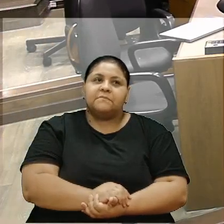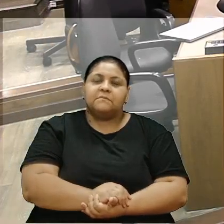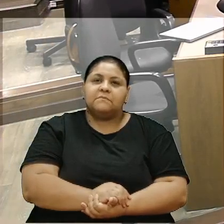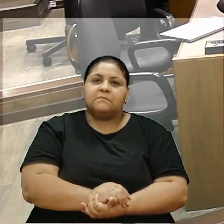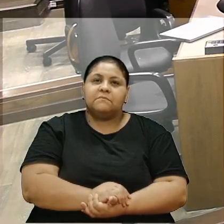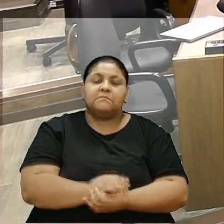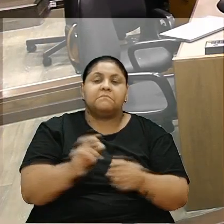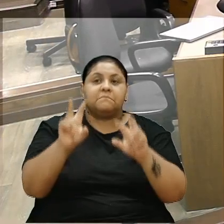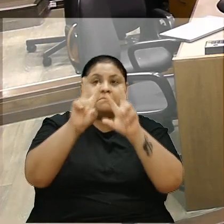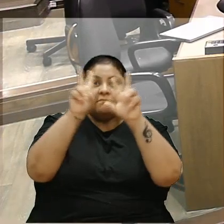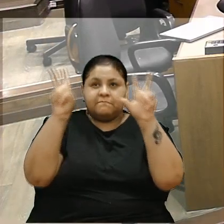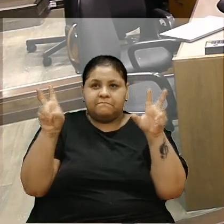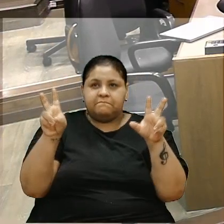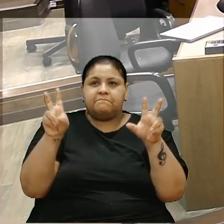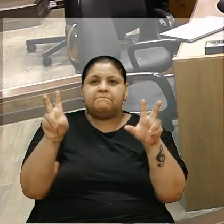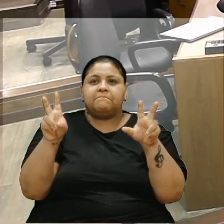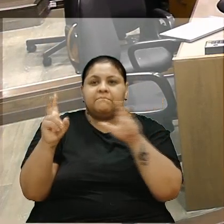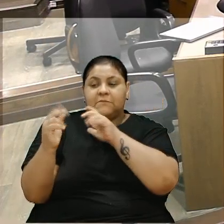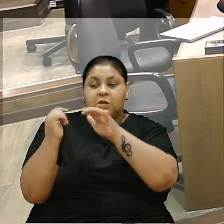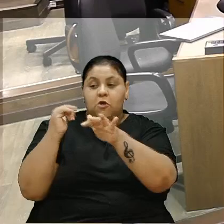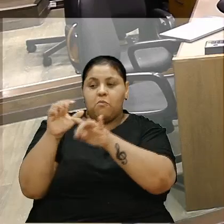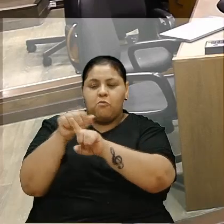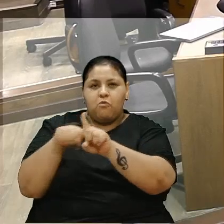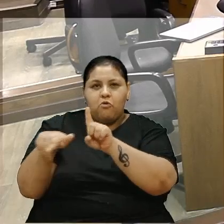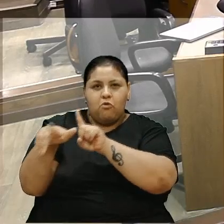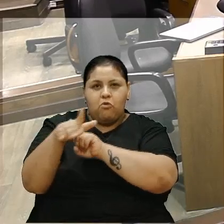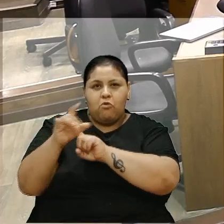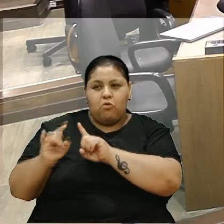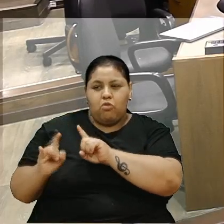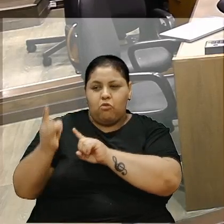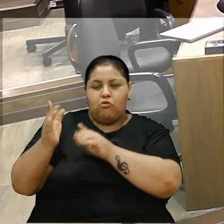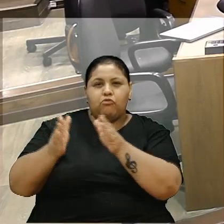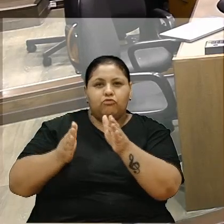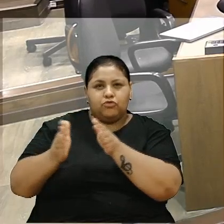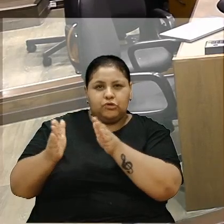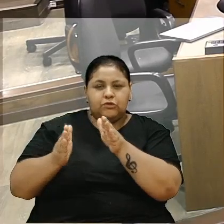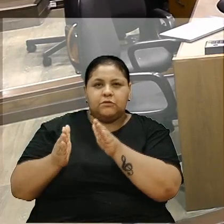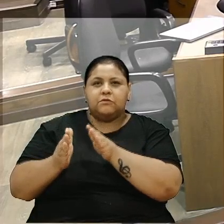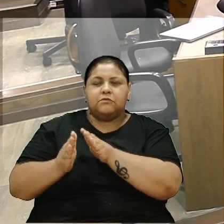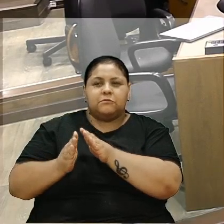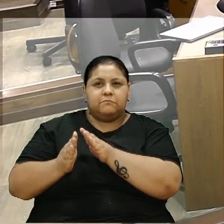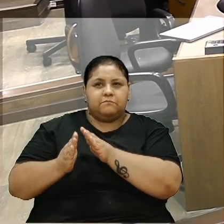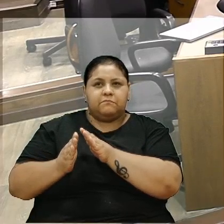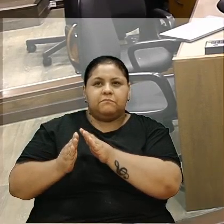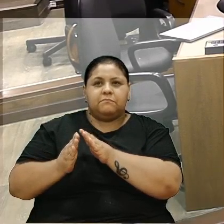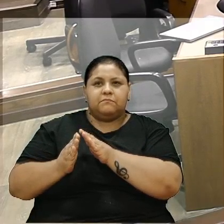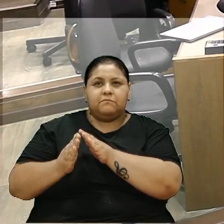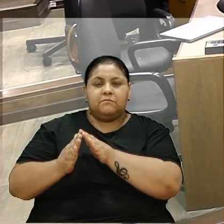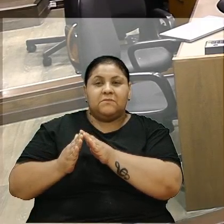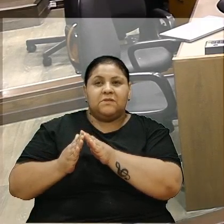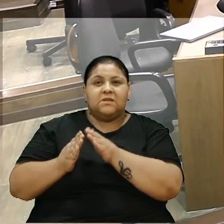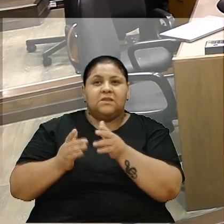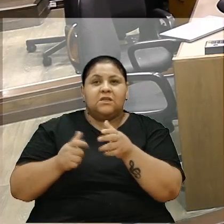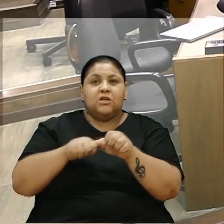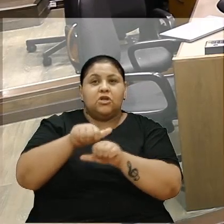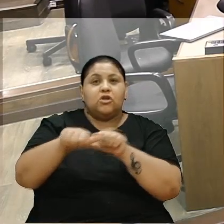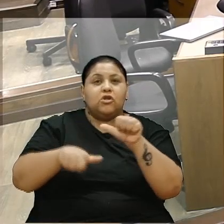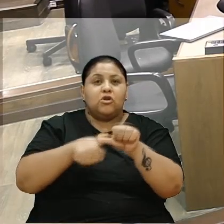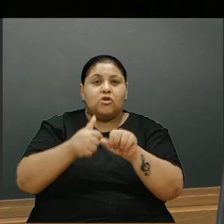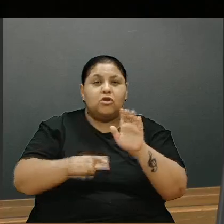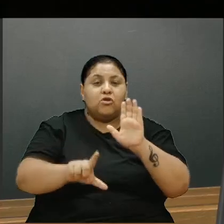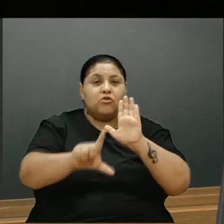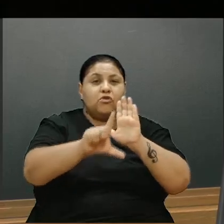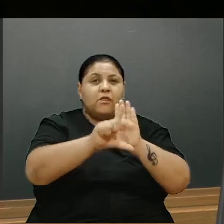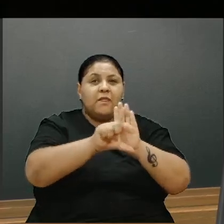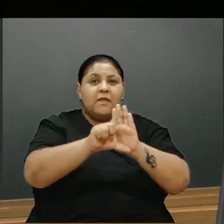Um tema que tem movido a sociedade no último período, me preocupado significativamente, é a questão da alteração na pena da lei do ficha